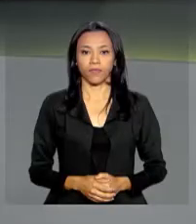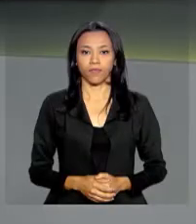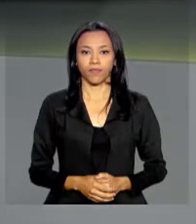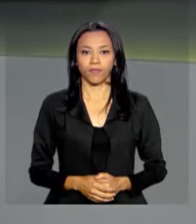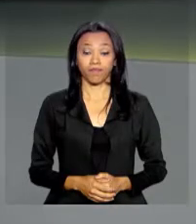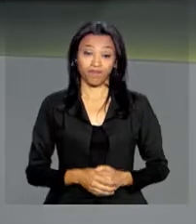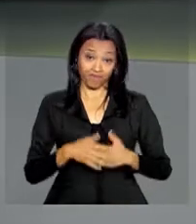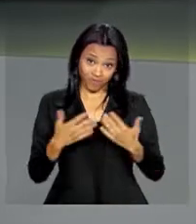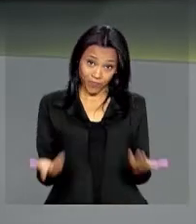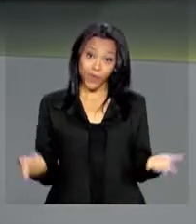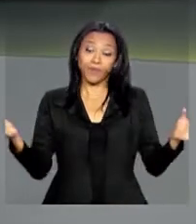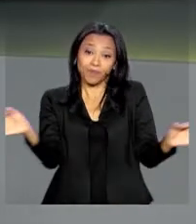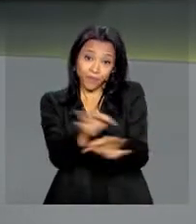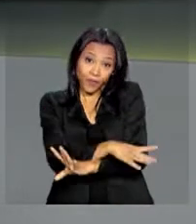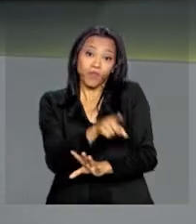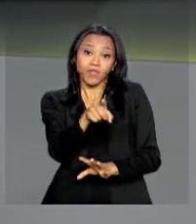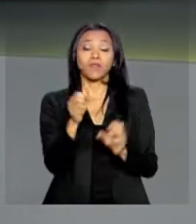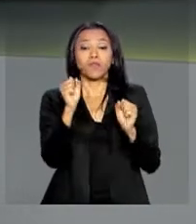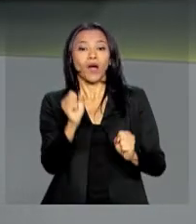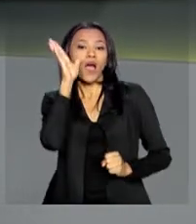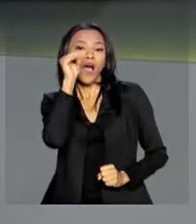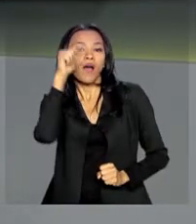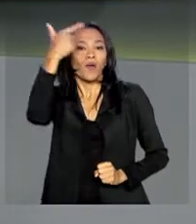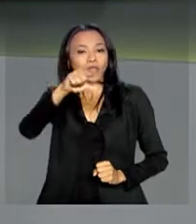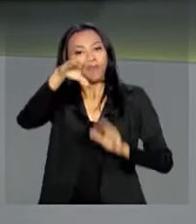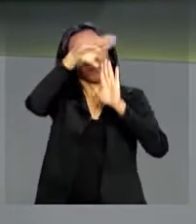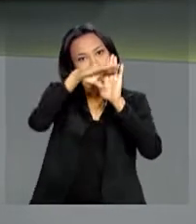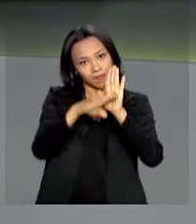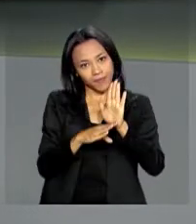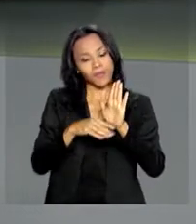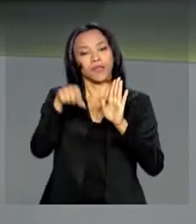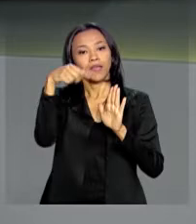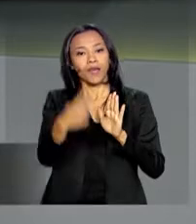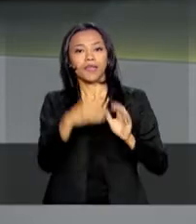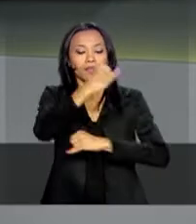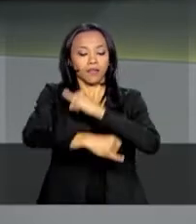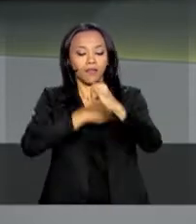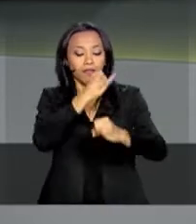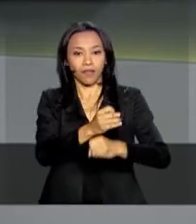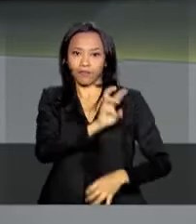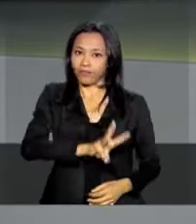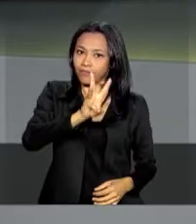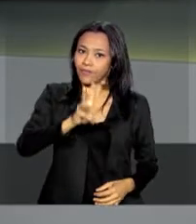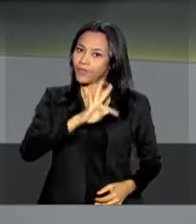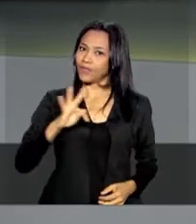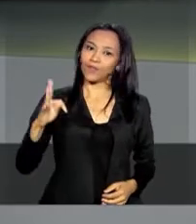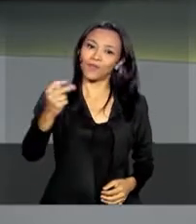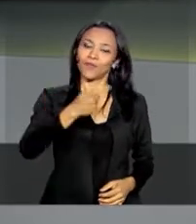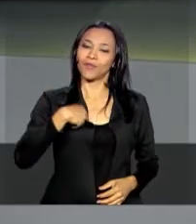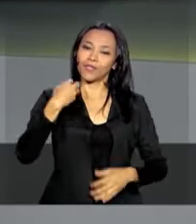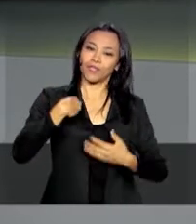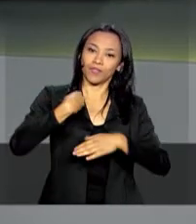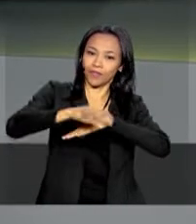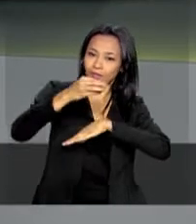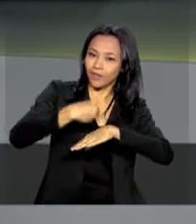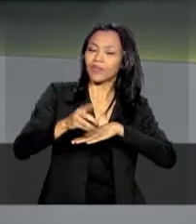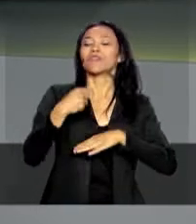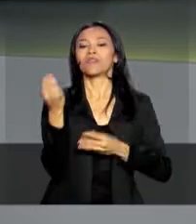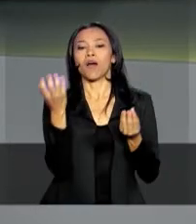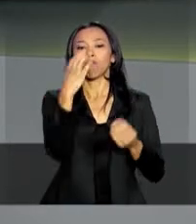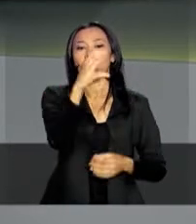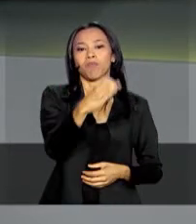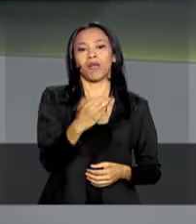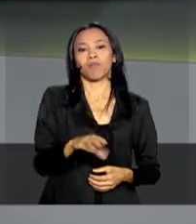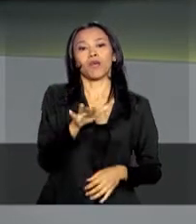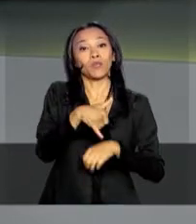nós ficamos por aqui você acompanha a programação ao vivo pelo site da npr e todas as reportagens estão disponíveis em